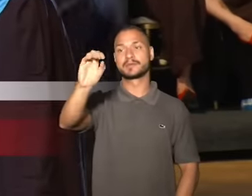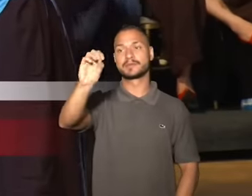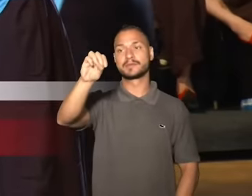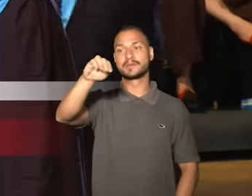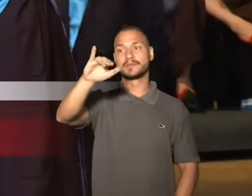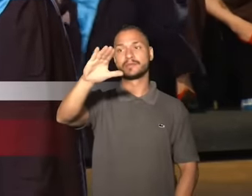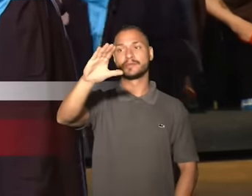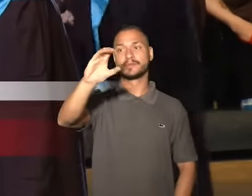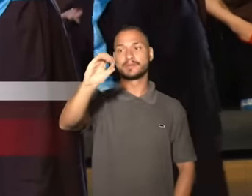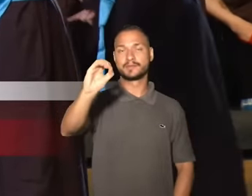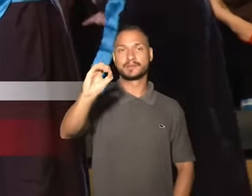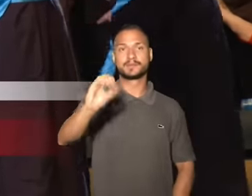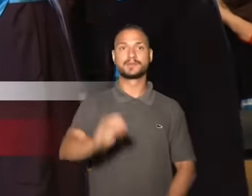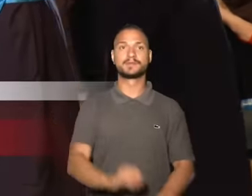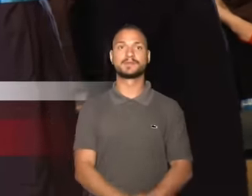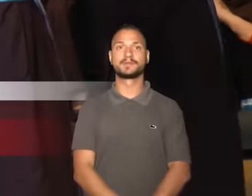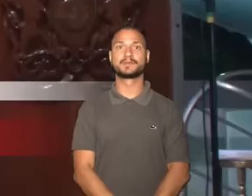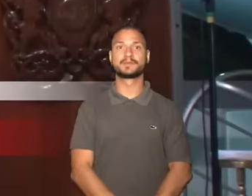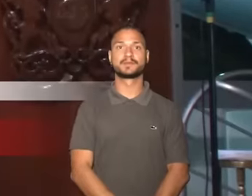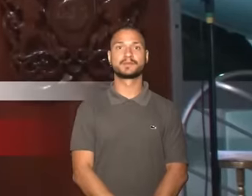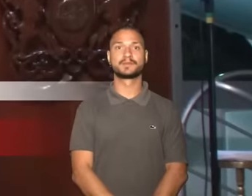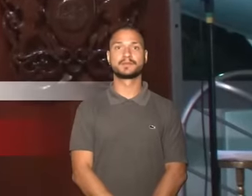Carlos Miranda.